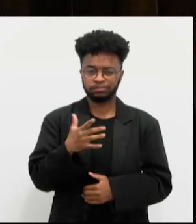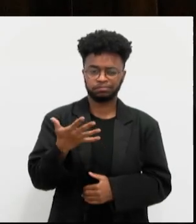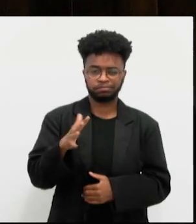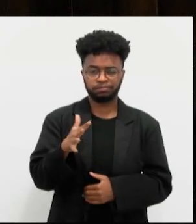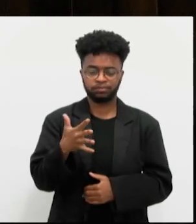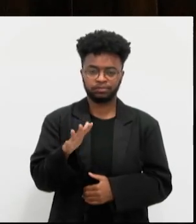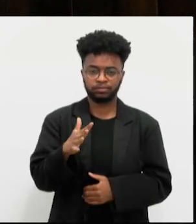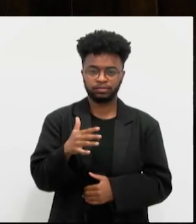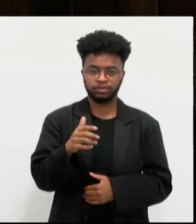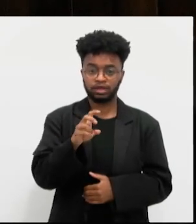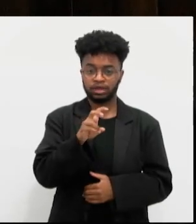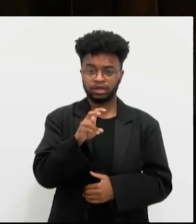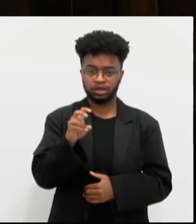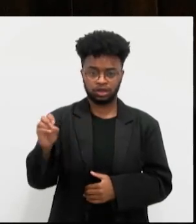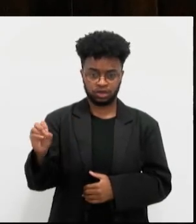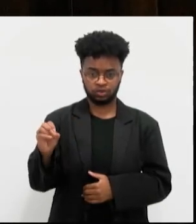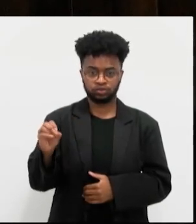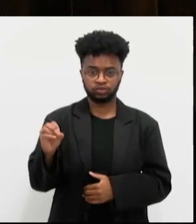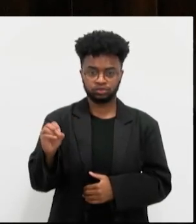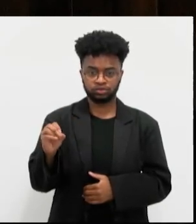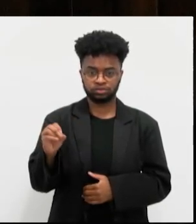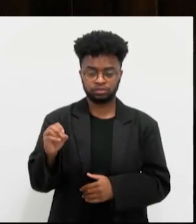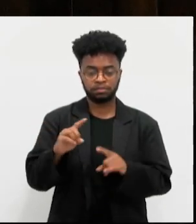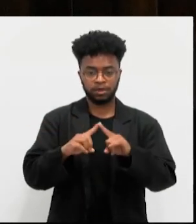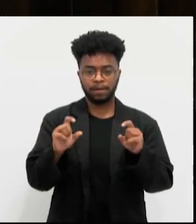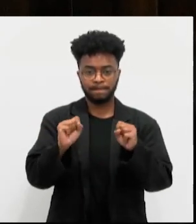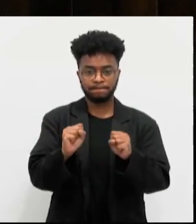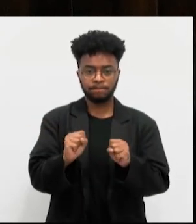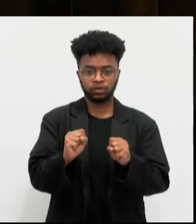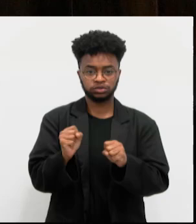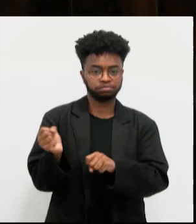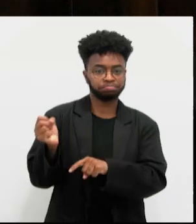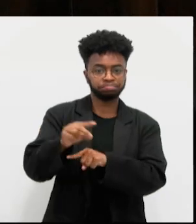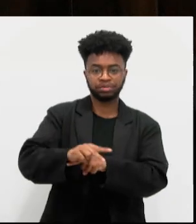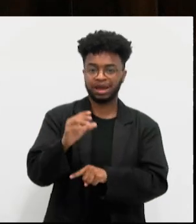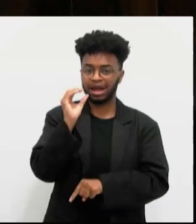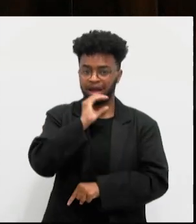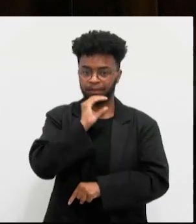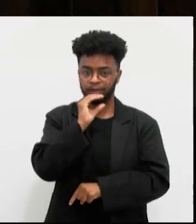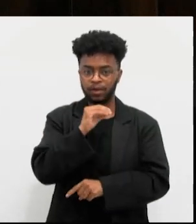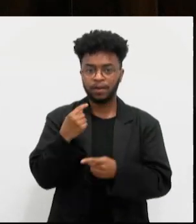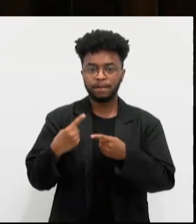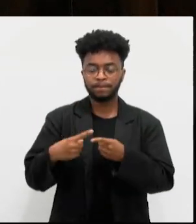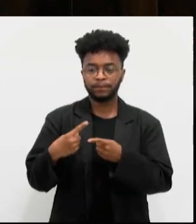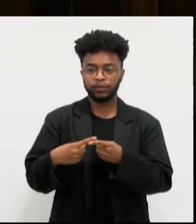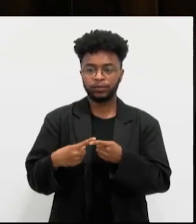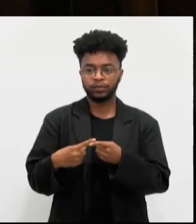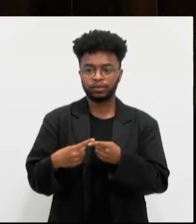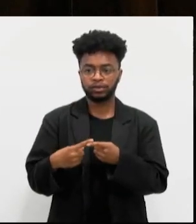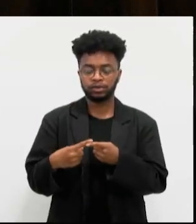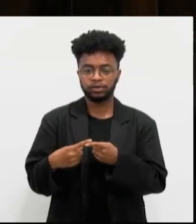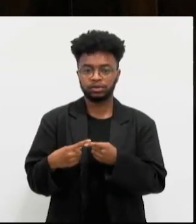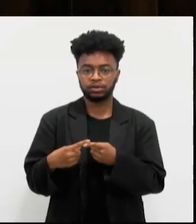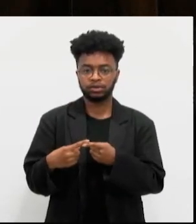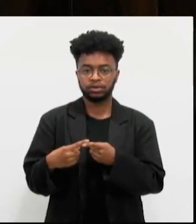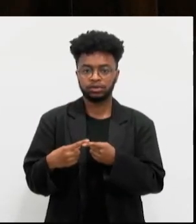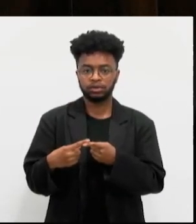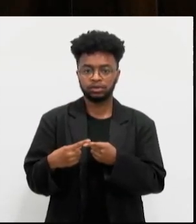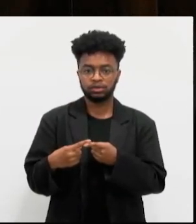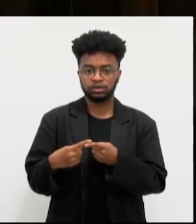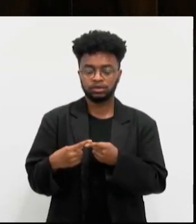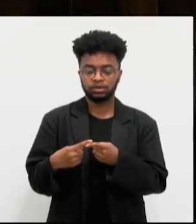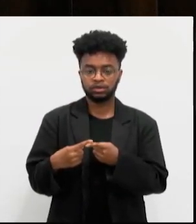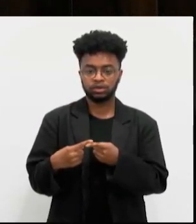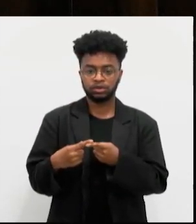aproximadamente 500 podendo incorporar de imediato, porque eles não tinham logrado